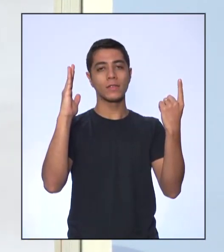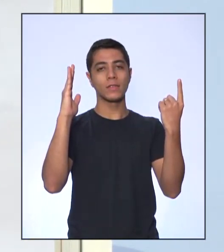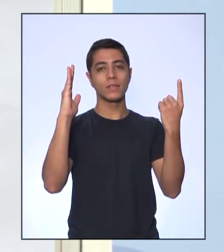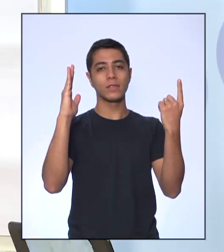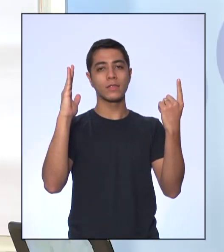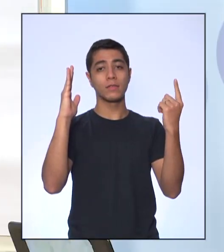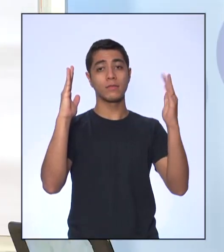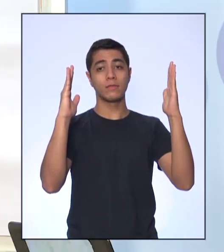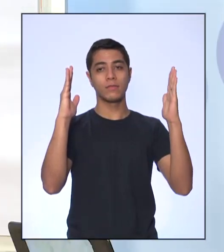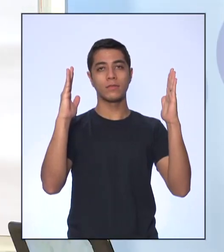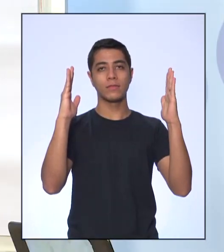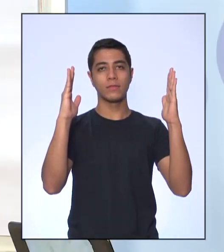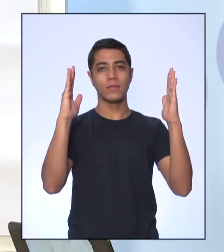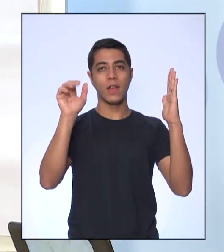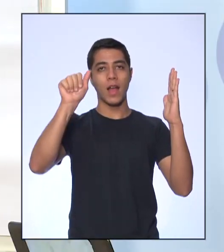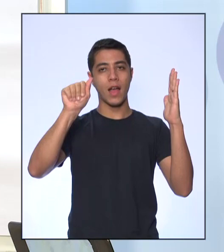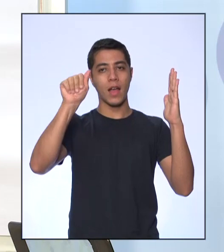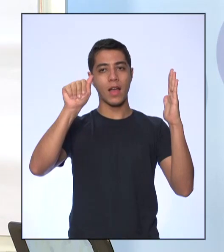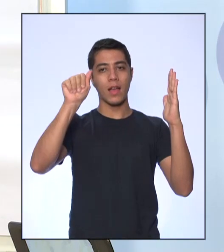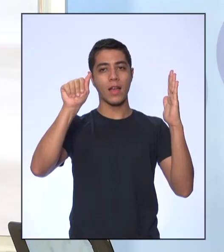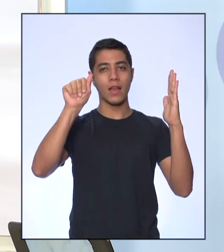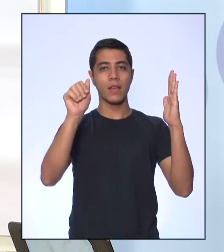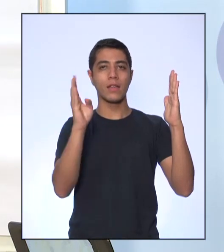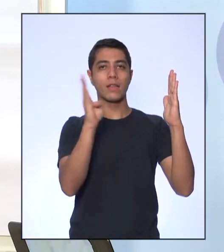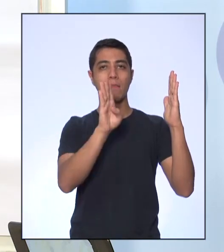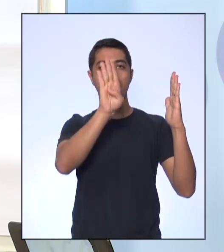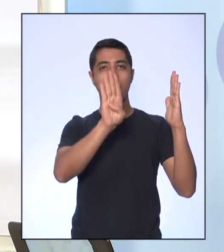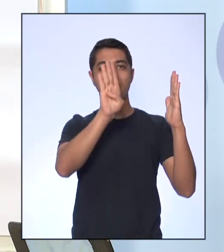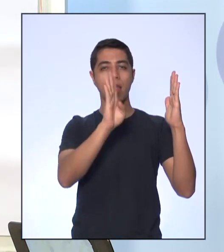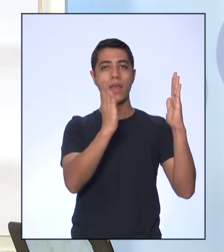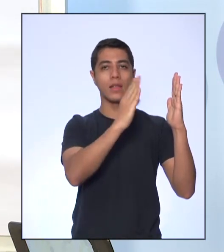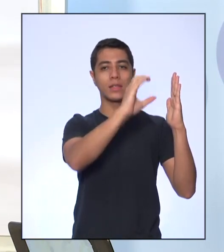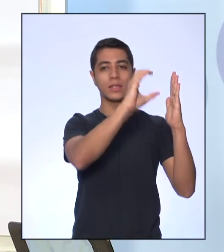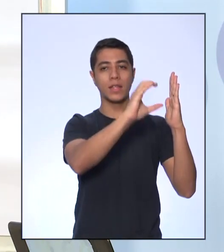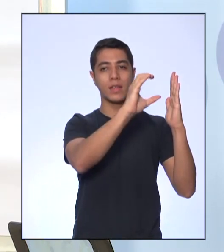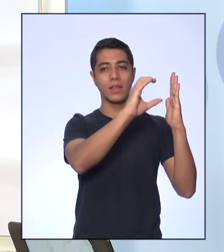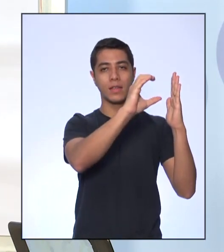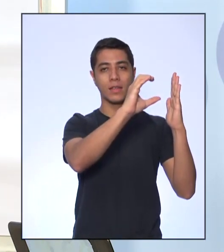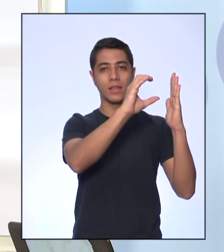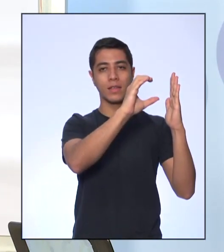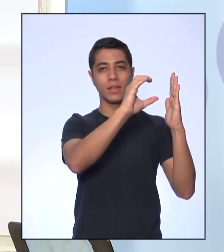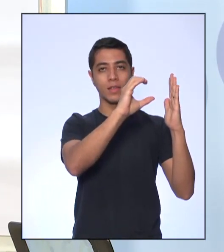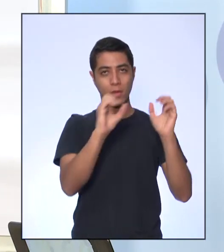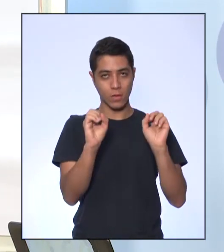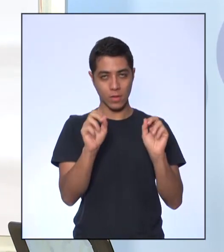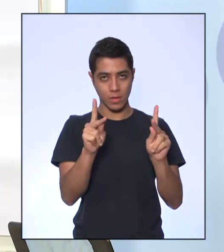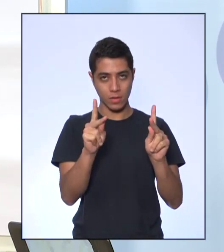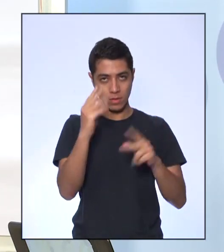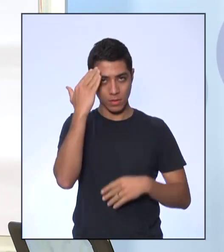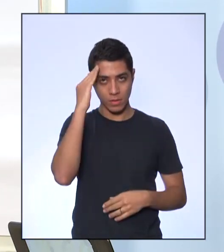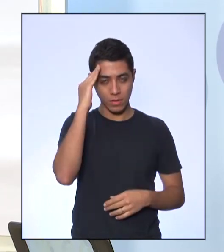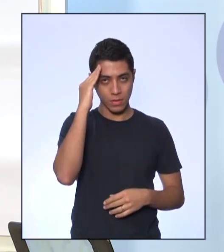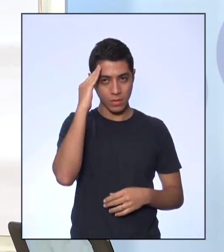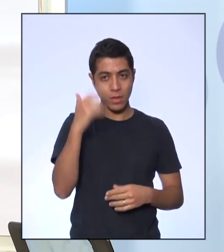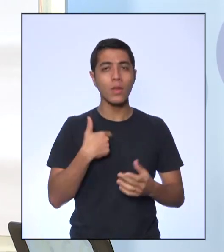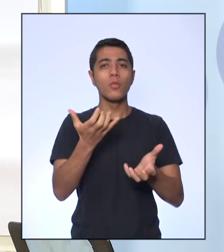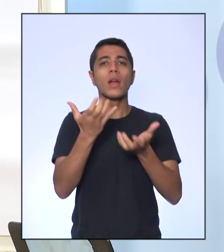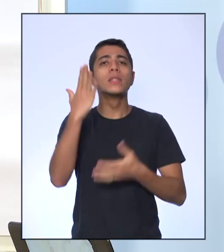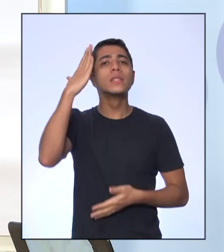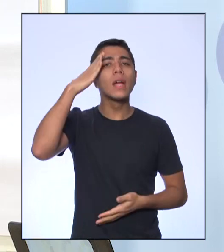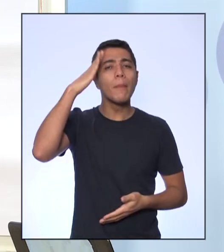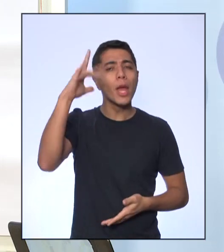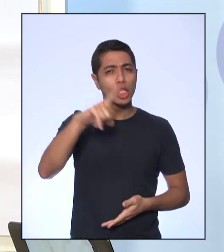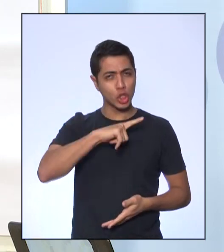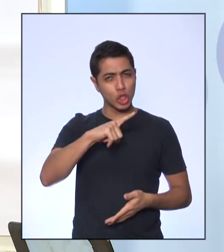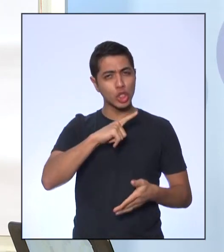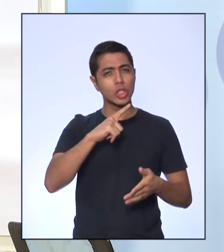ponto C. Então, meu ponto A, meu ponto B, meu ponto C. Eu quero saber se isso está alinhado. O que eu faço para resolver